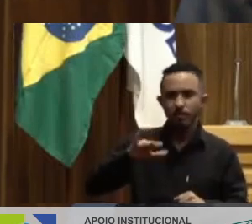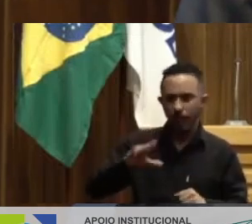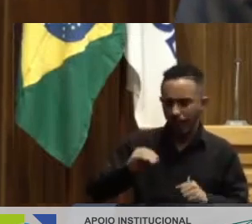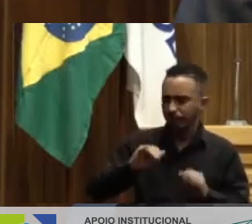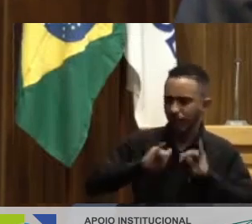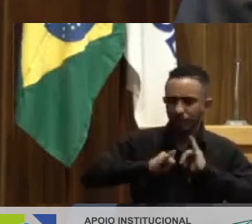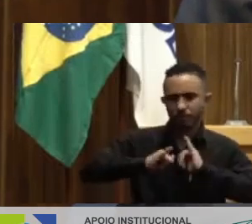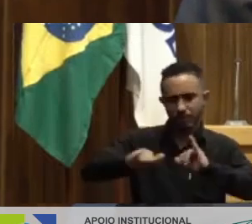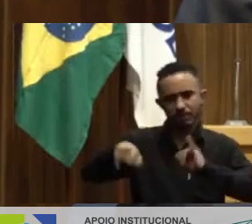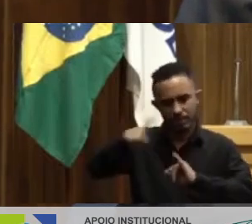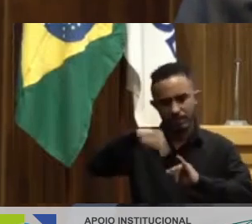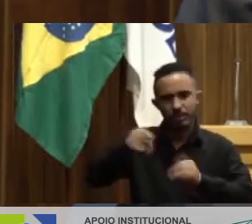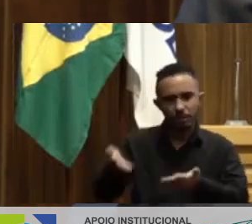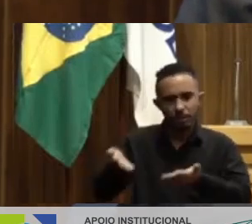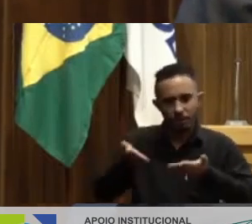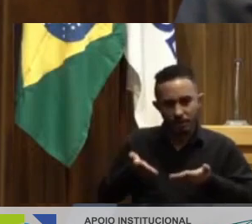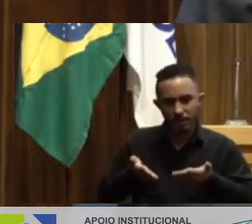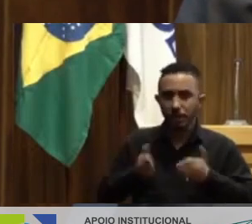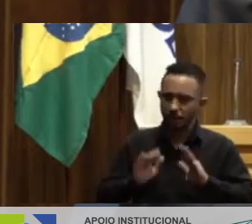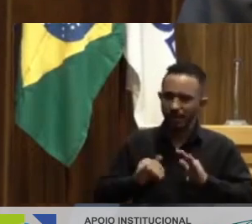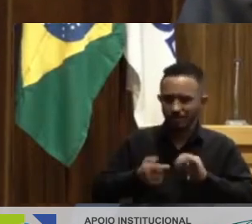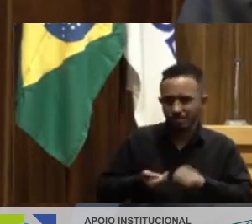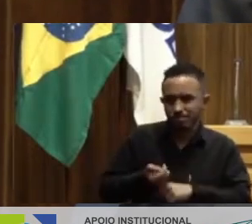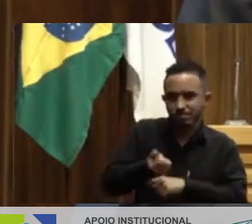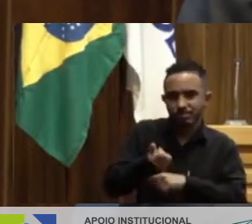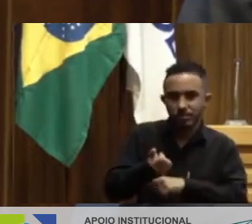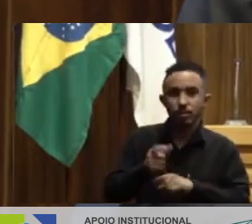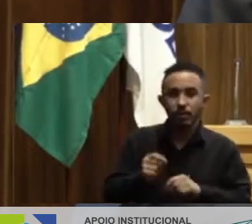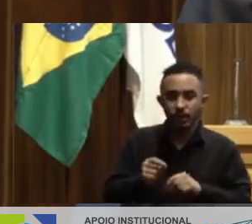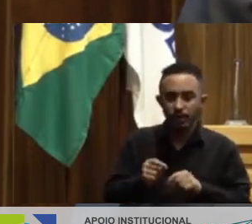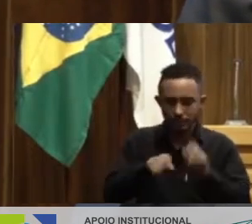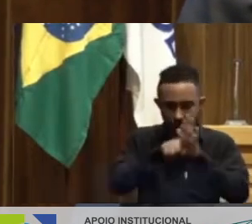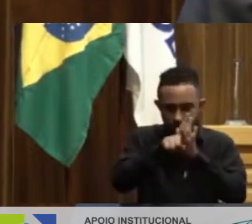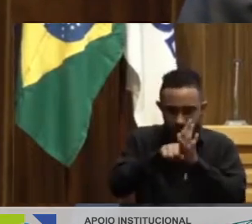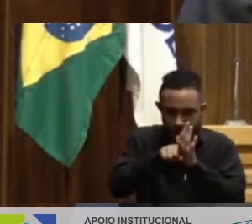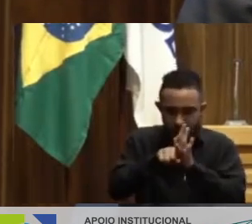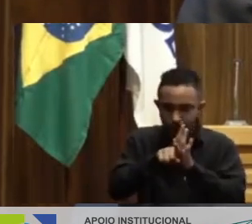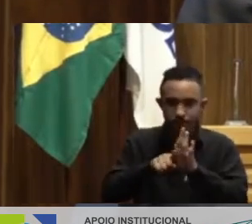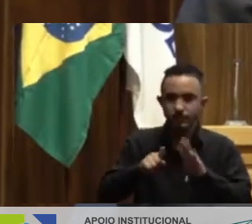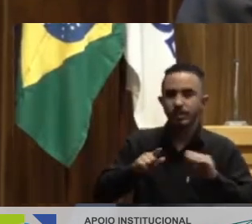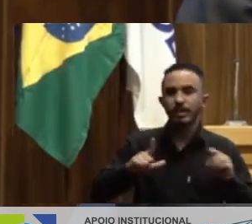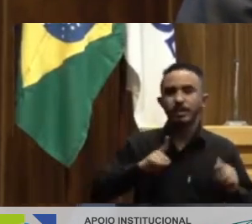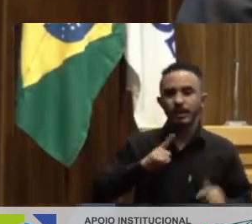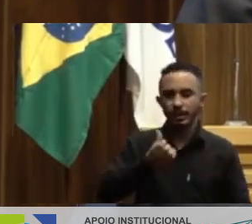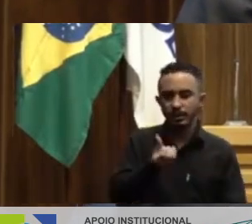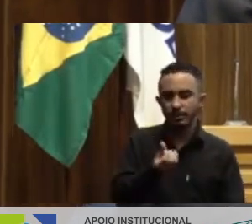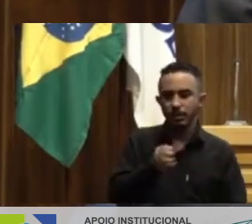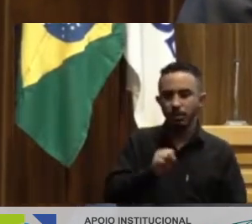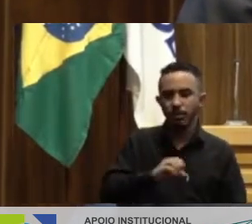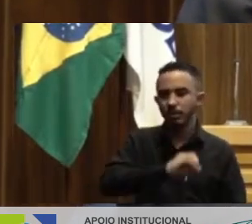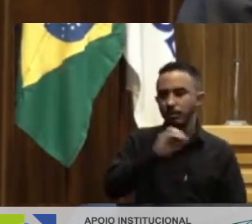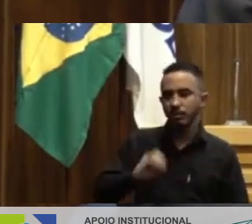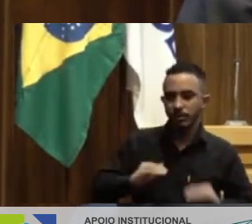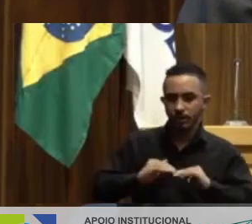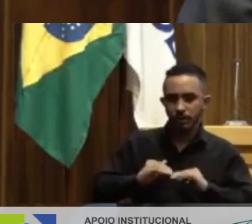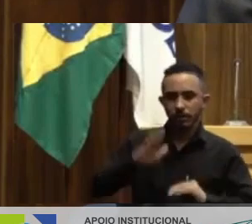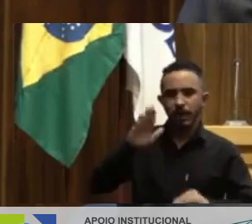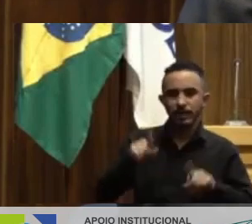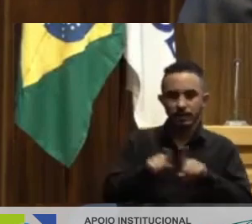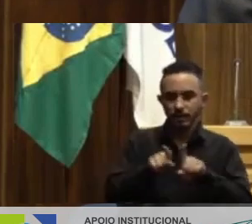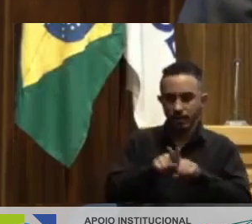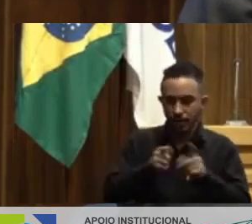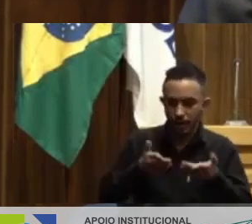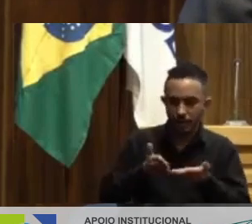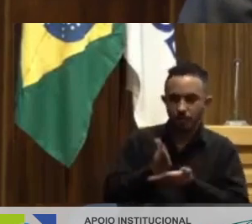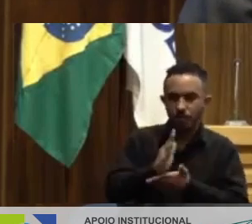convidados. Mas eu posso adiantar, as consultas cresceram 68%, as